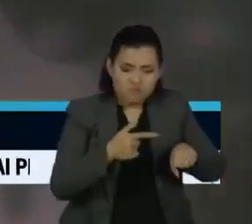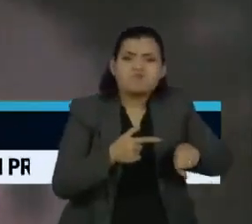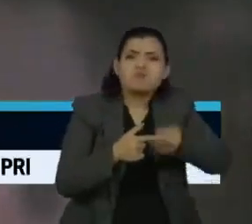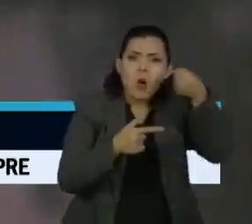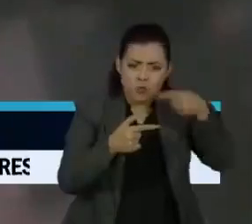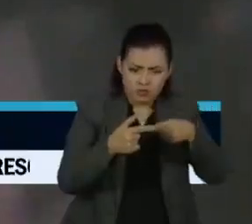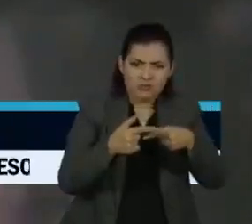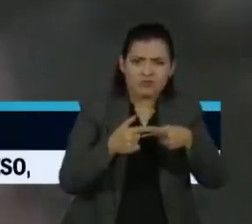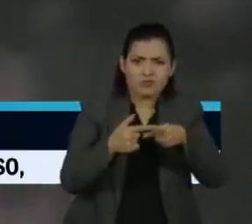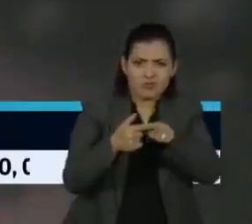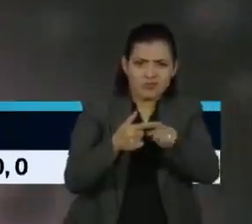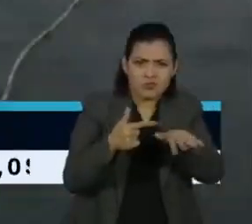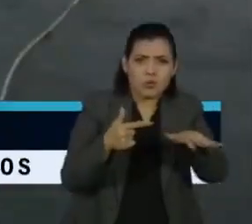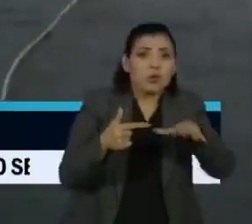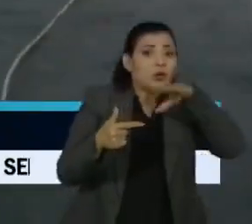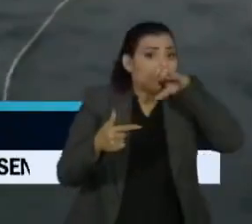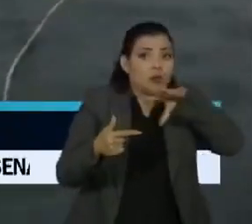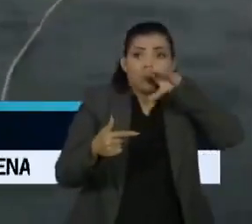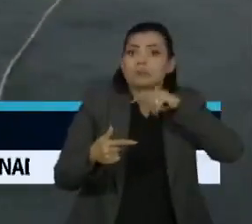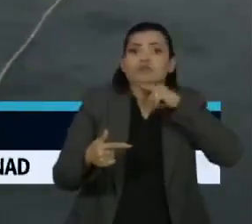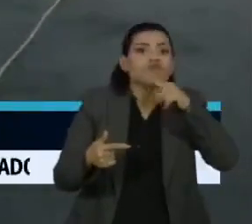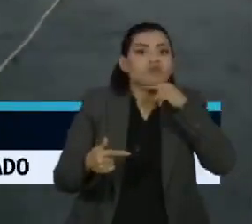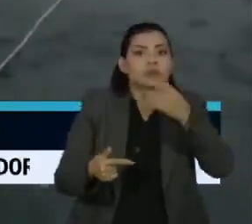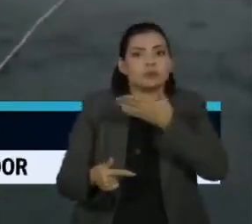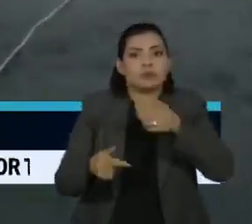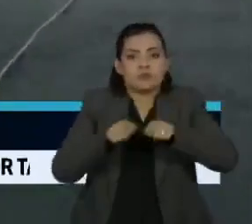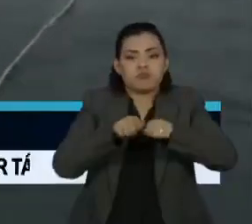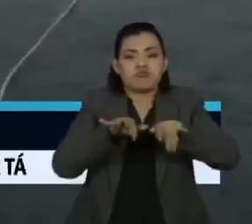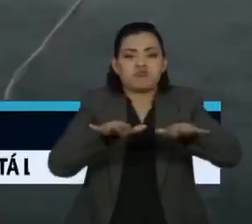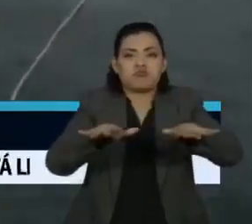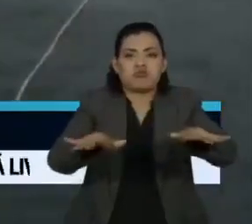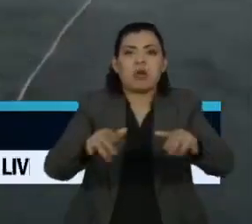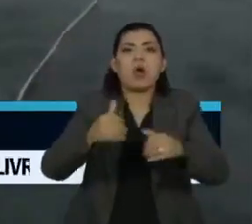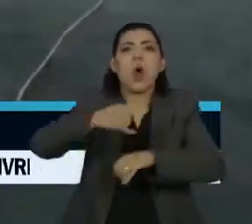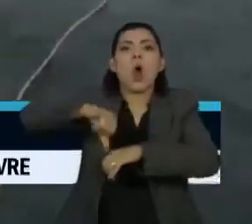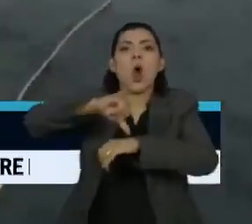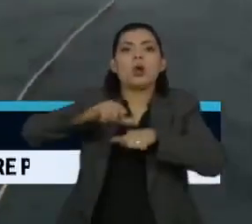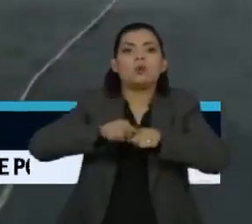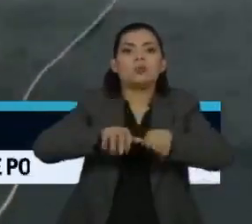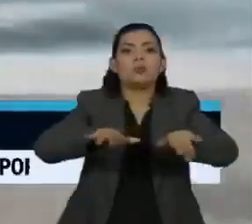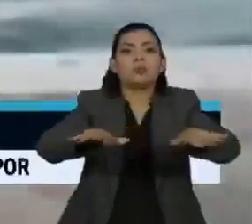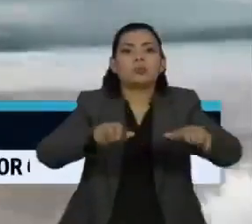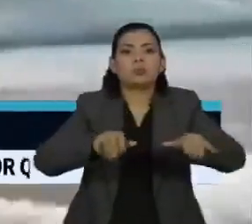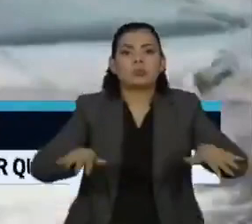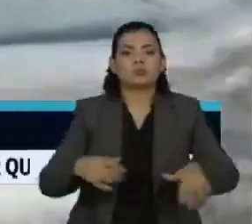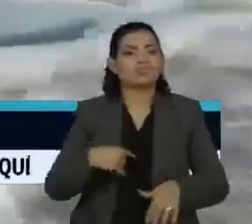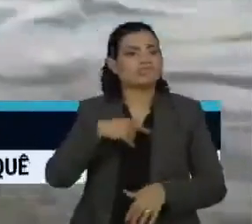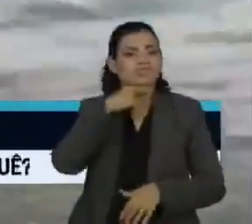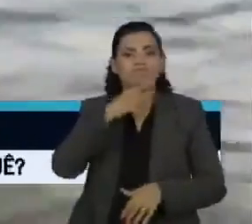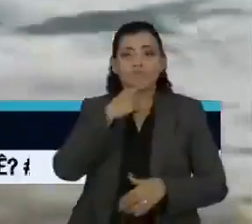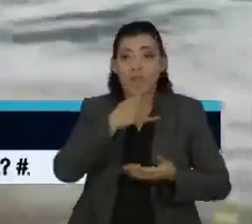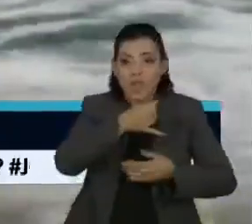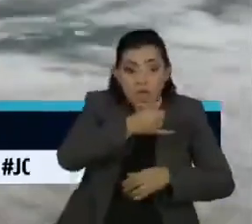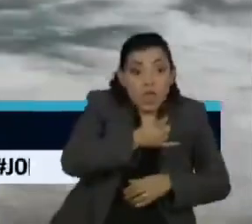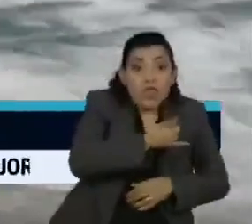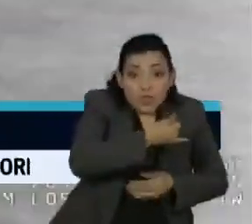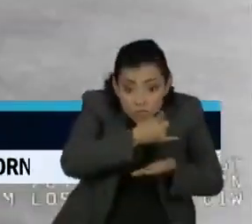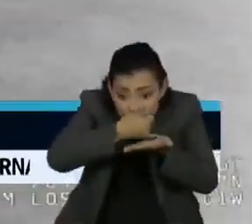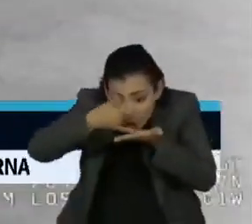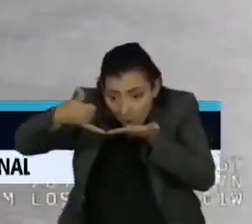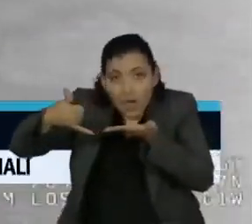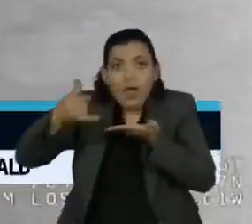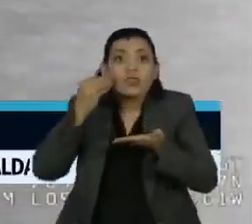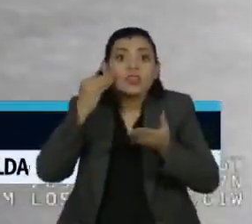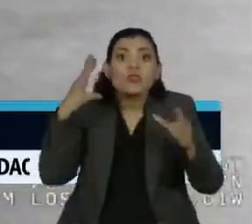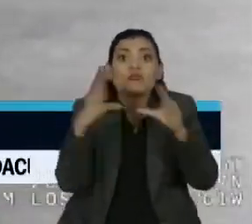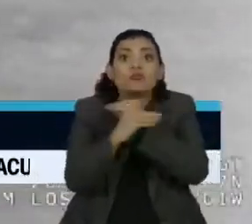do submarino difícil de respirar. Depois, um vazamento de óleo invadiu a embarcação. Sem conseguir entregar a droga, os traficantes